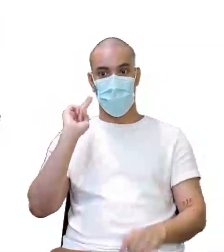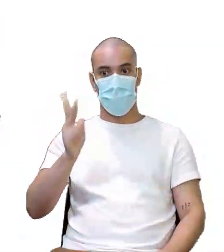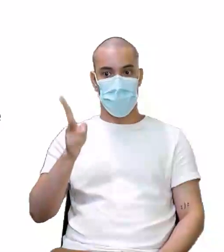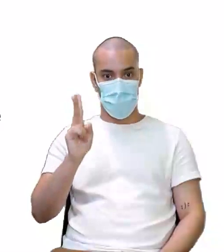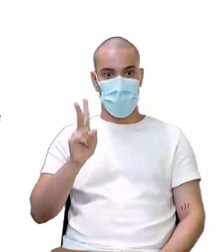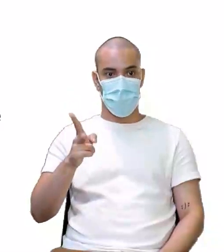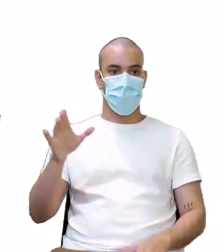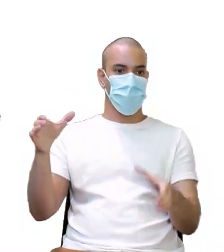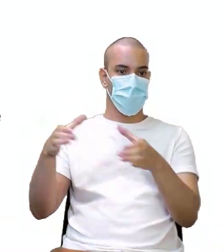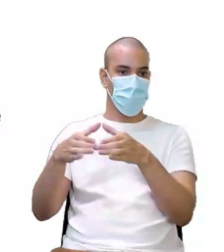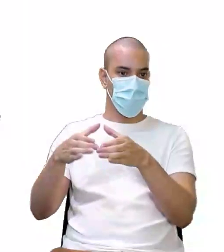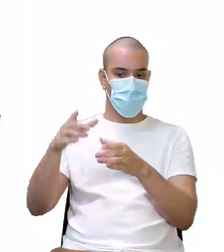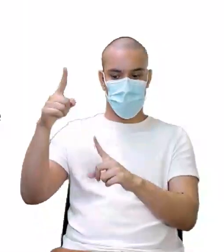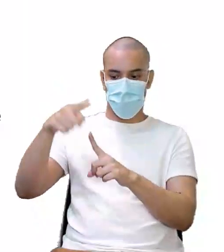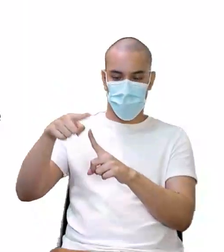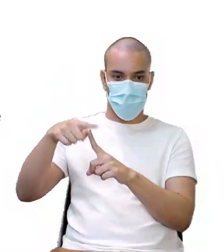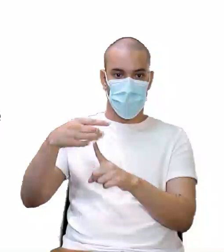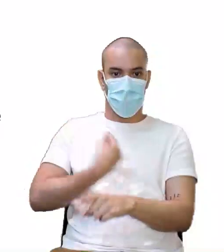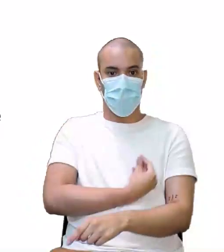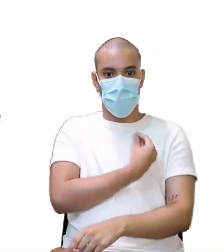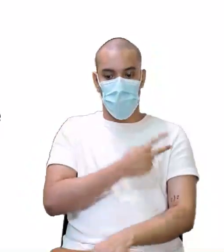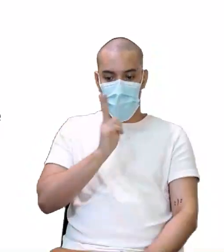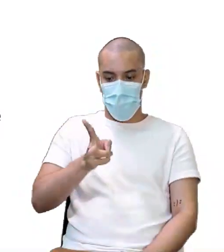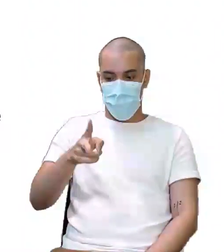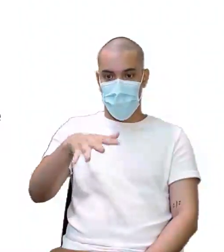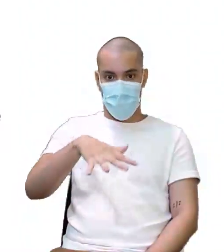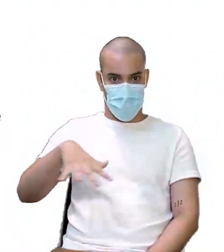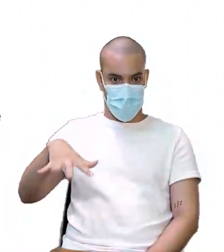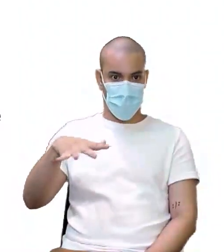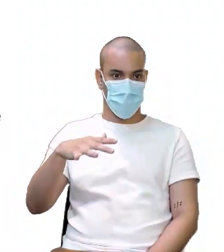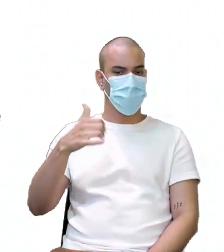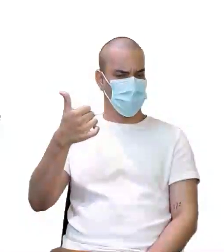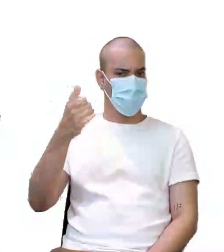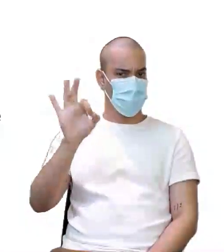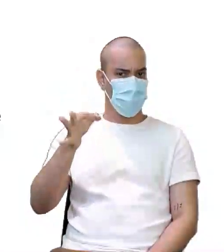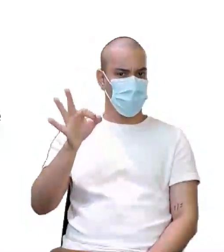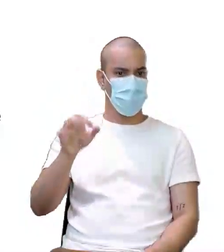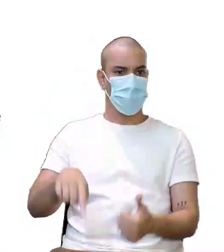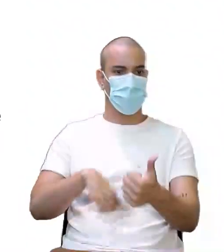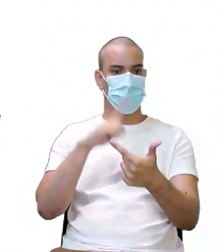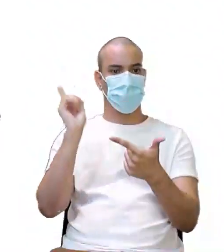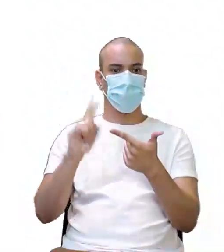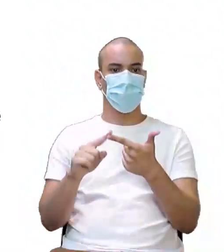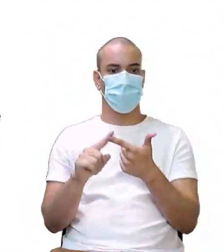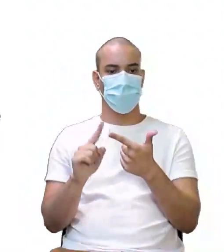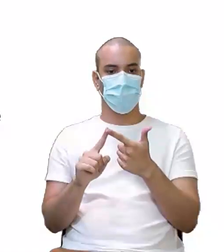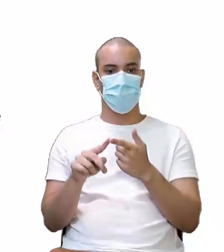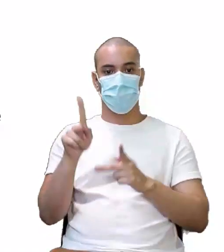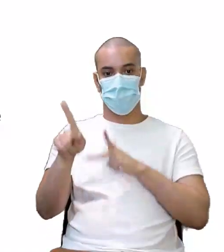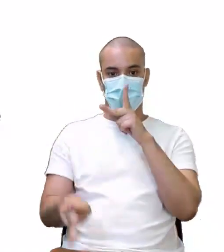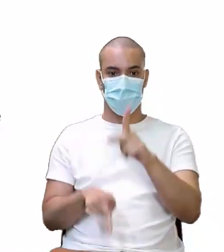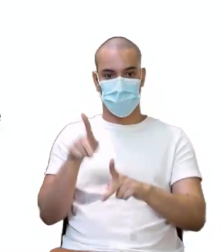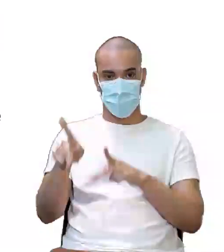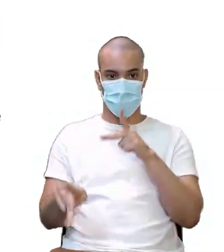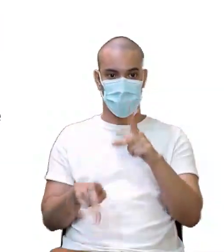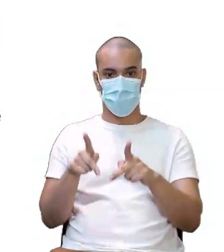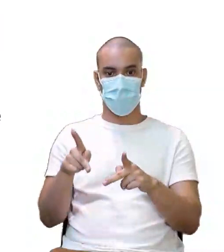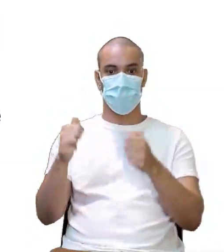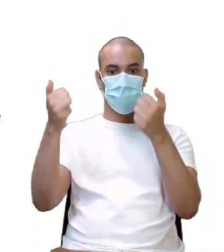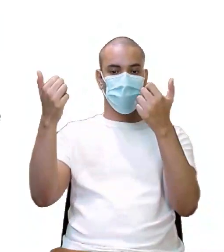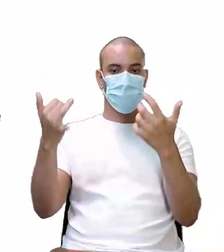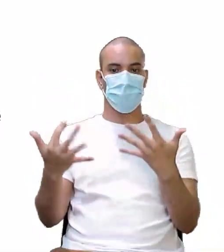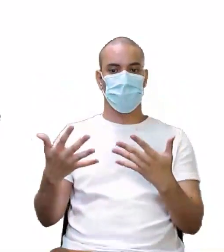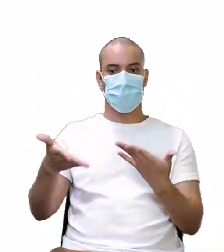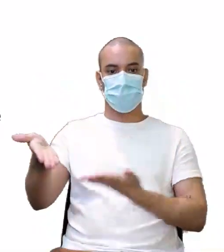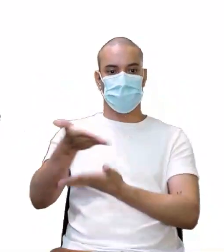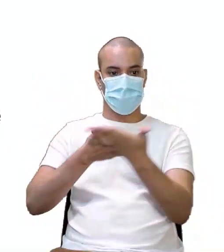indivíduos de uma mesma espécie que convivem na mesma área. Legal, isso aí está certo. 2. População é